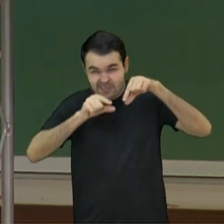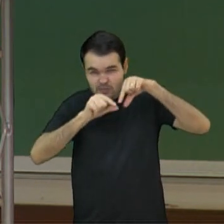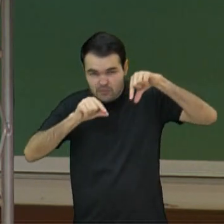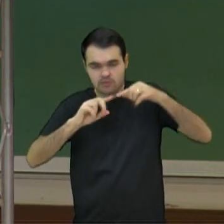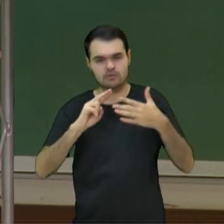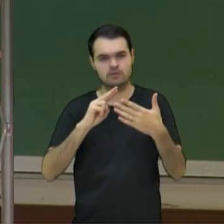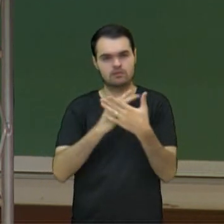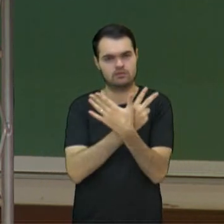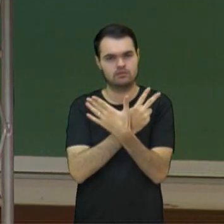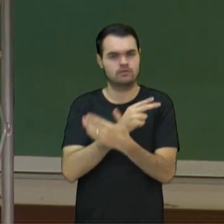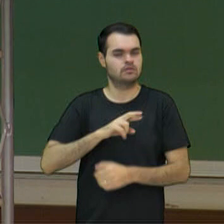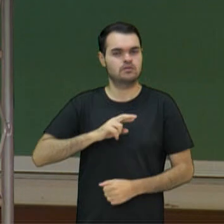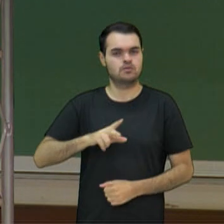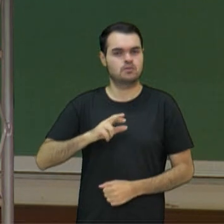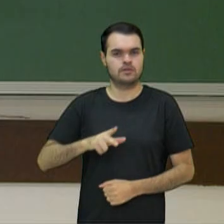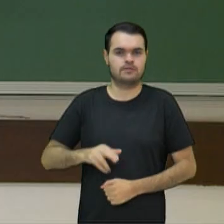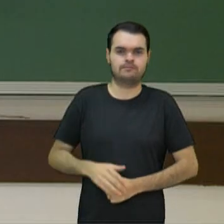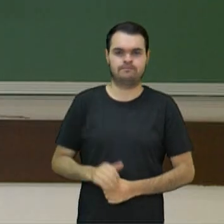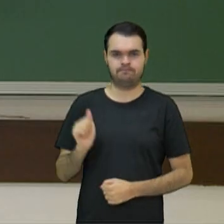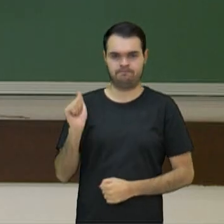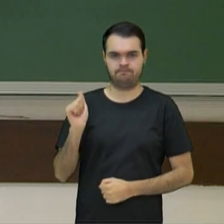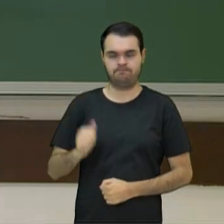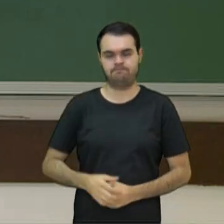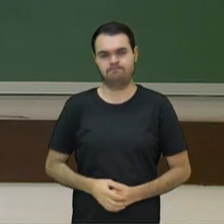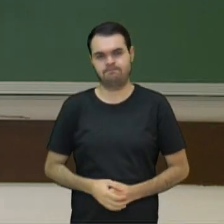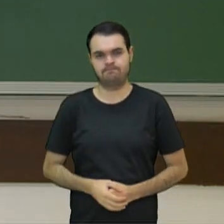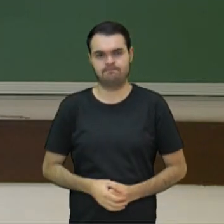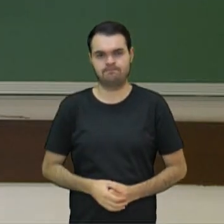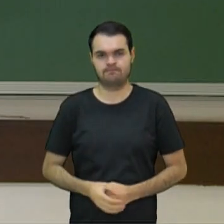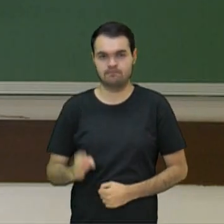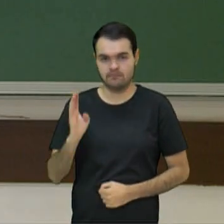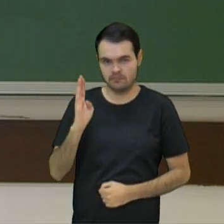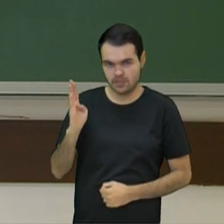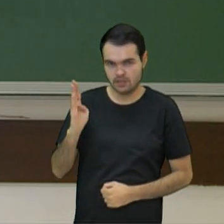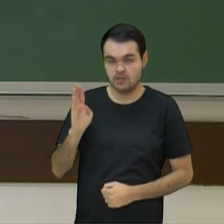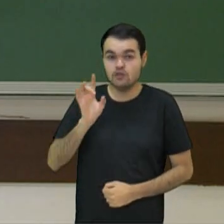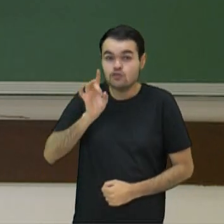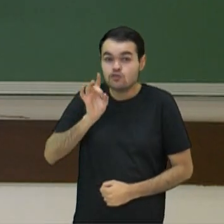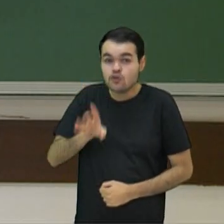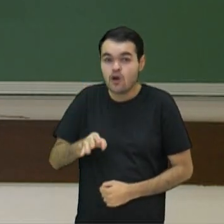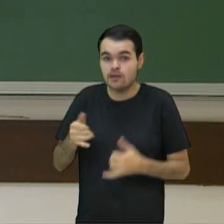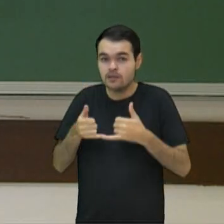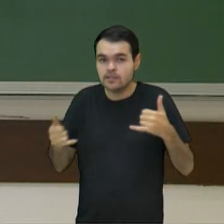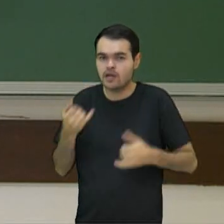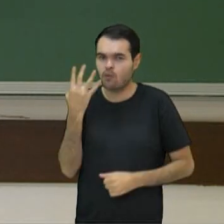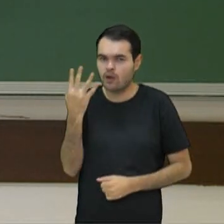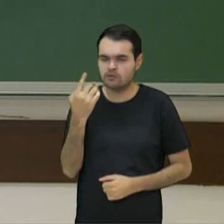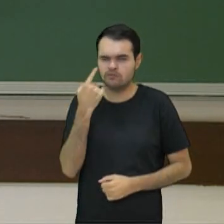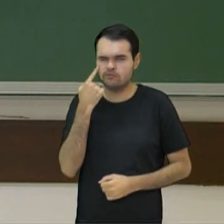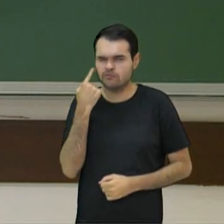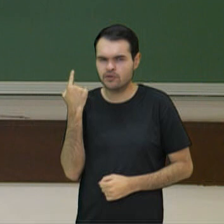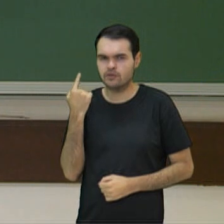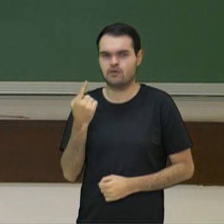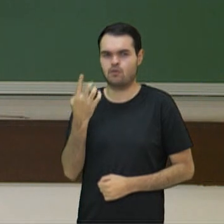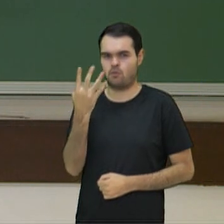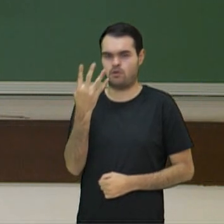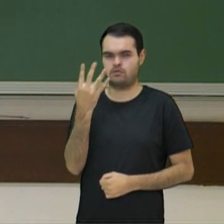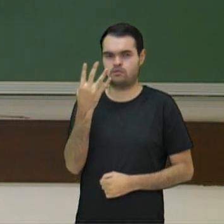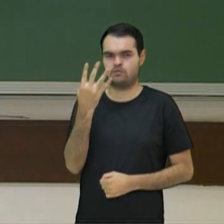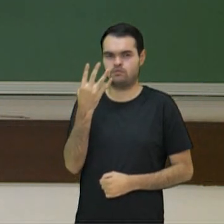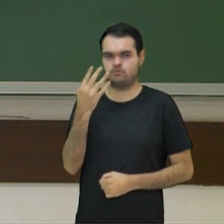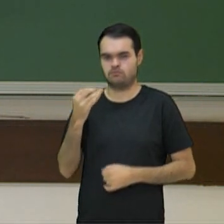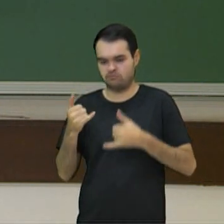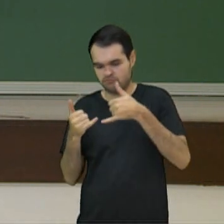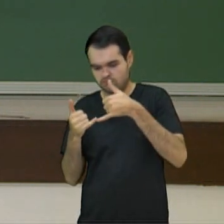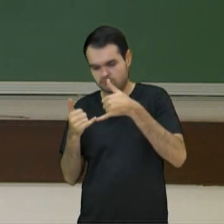está incorreta, então, né? Item A. No item B diz somente a linha 4. Vamos para a linha 4 aqui, ó. Essa